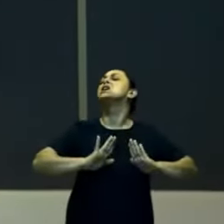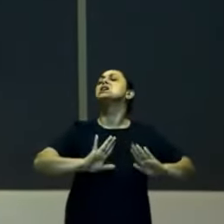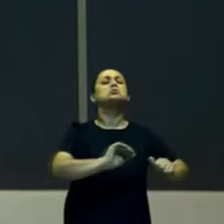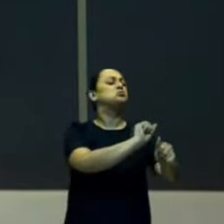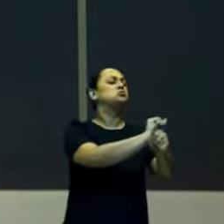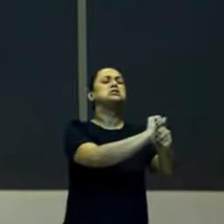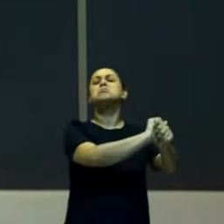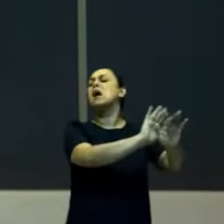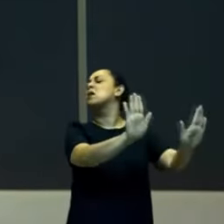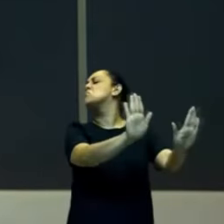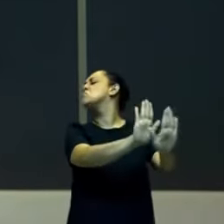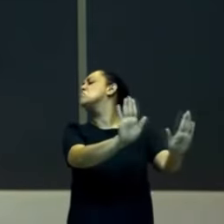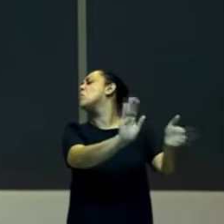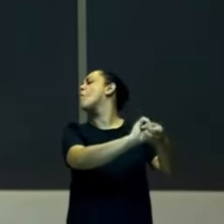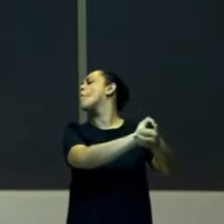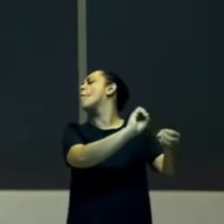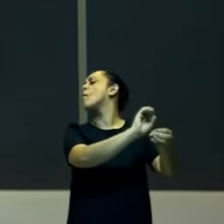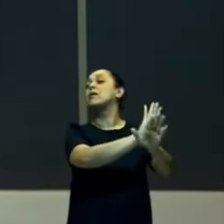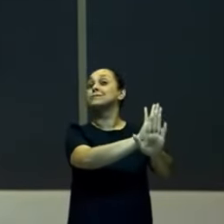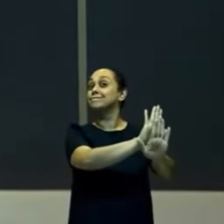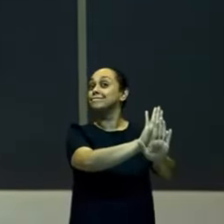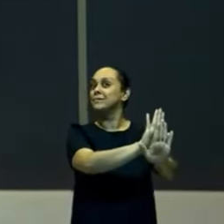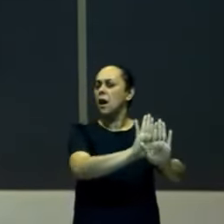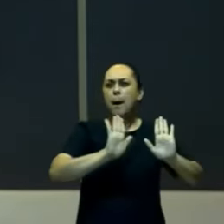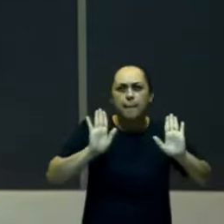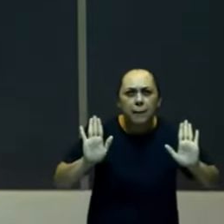mas como você se sente a uma pessoa que você dá um presente?